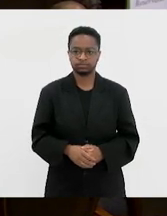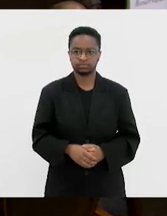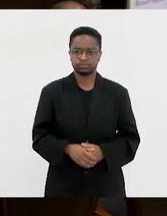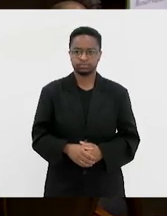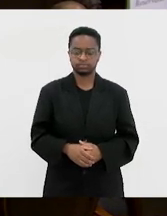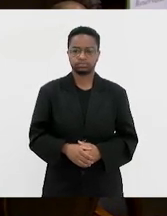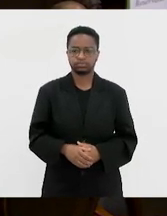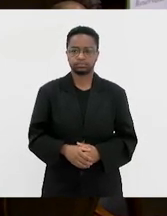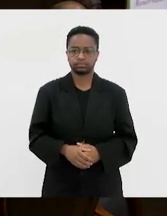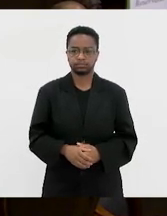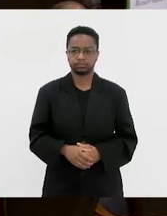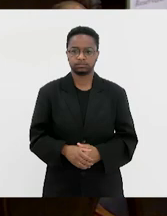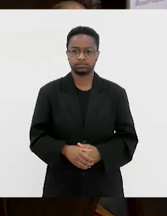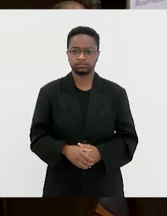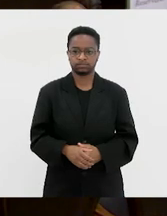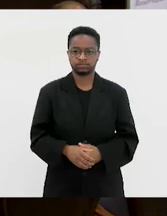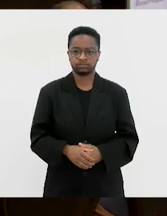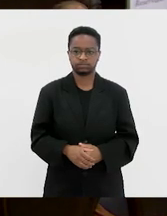Foi não.